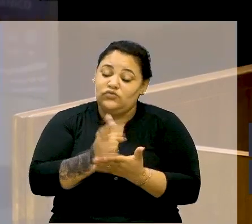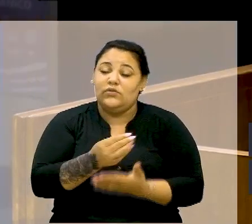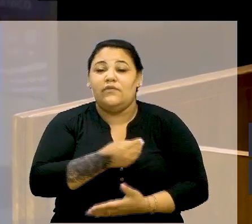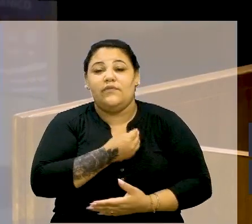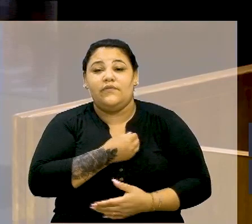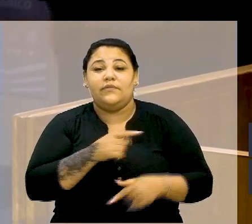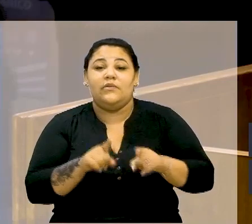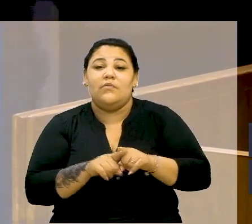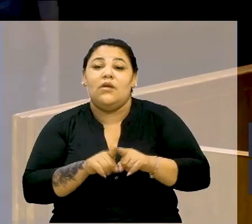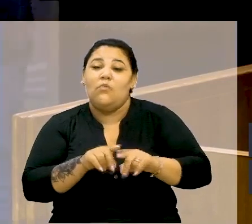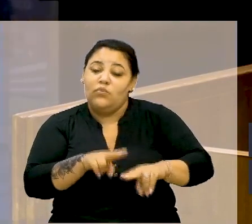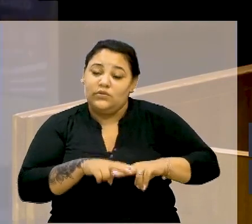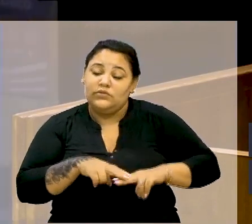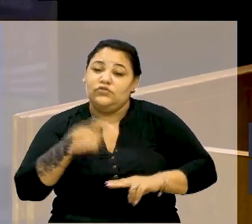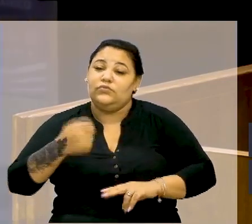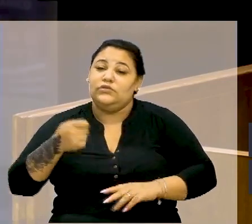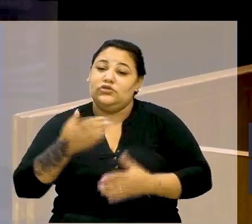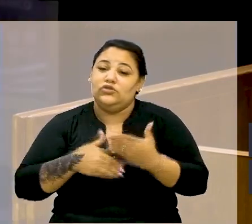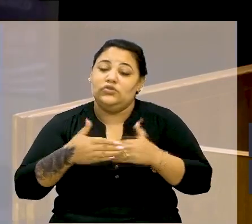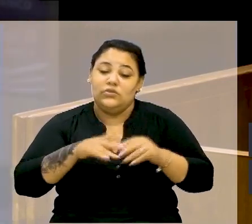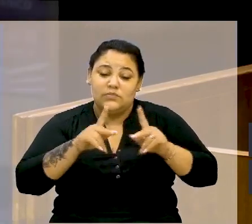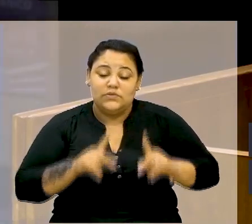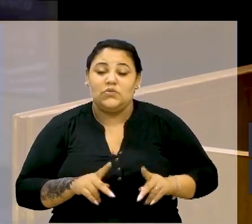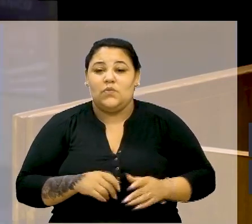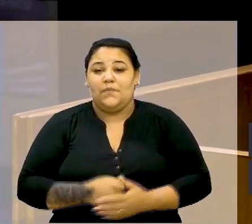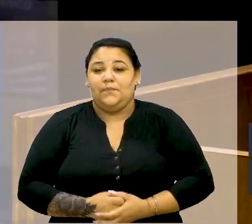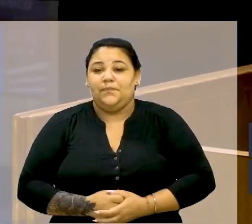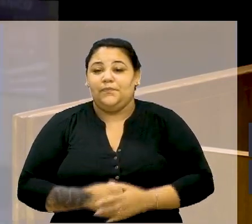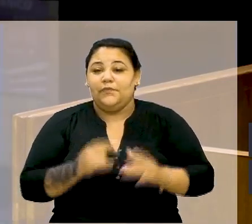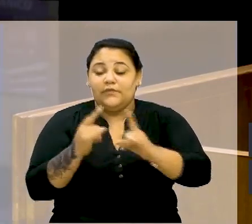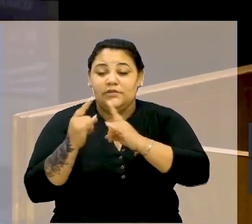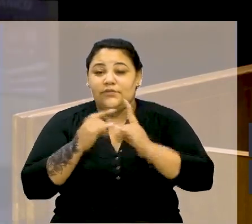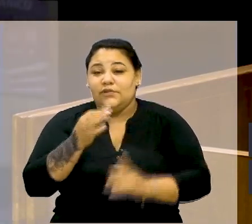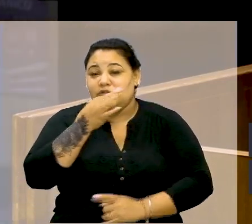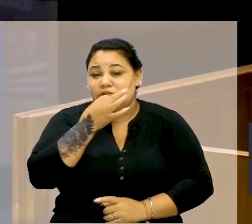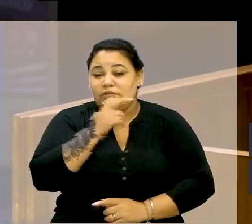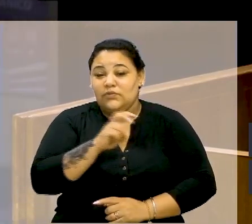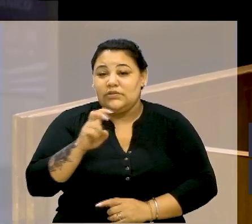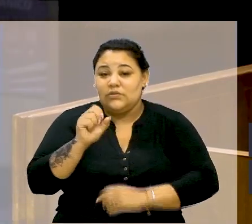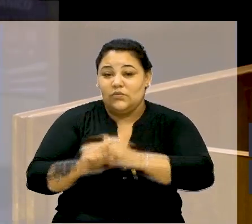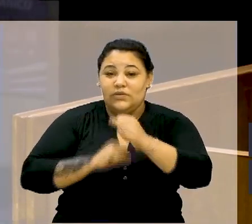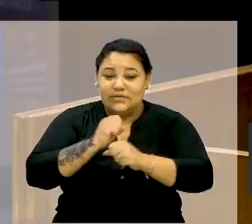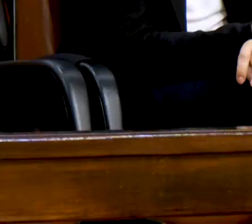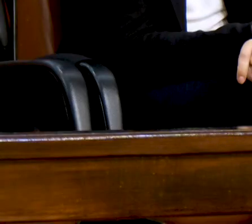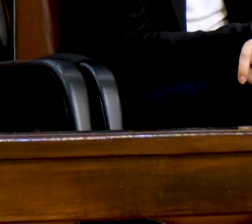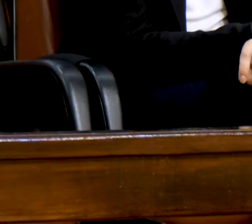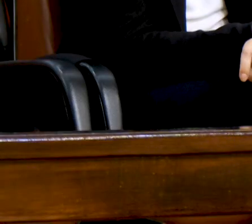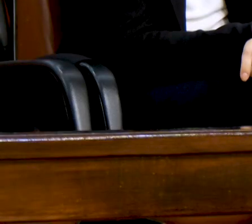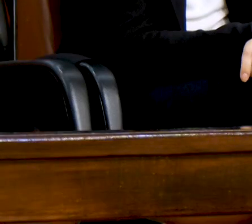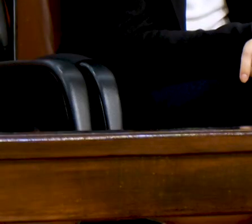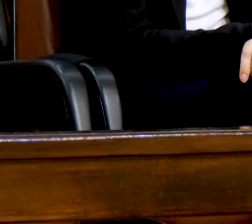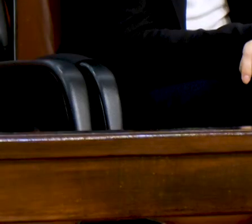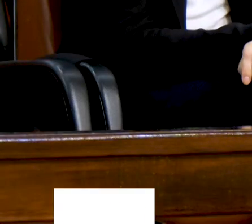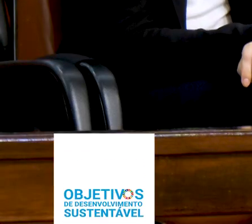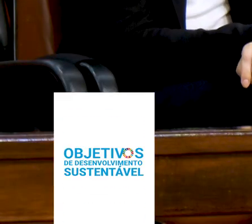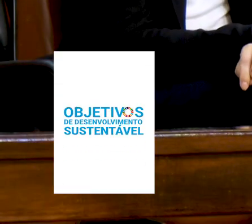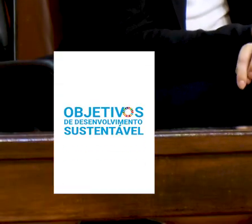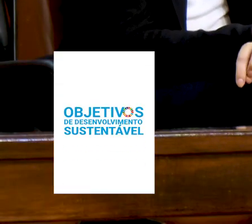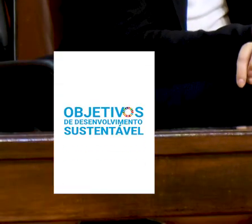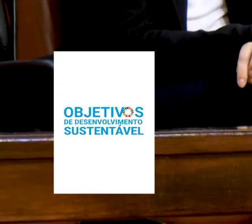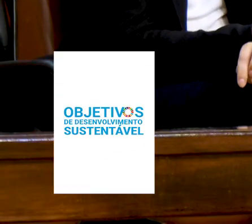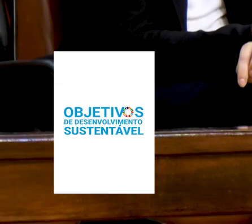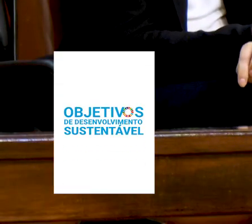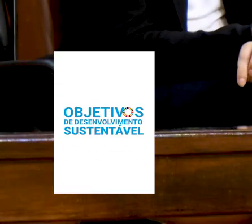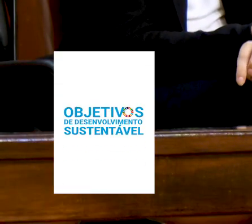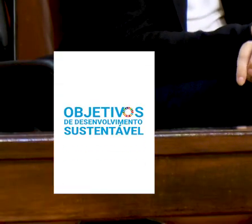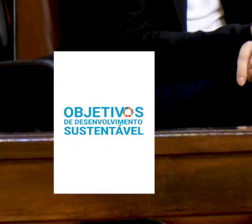portanto precisamos de todos vocês. Fundação Caxias, 55 anos, agradece a cada um de vocês. Em seguida, foi a vez da